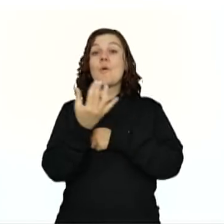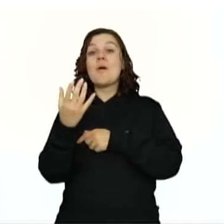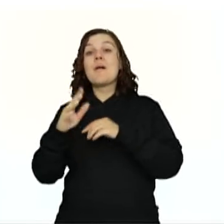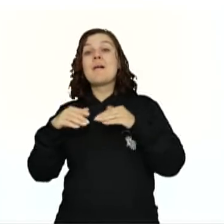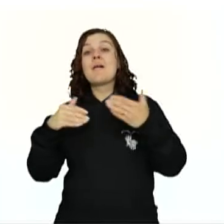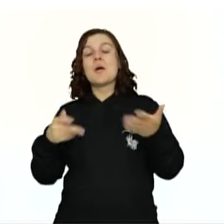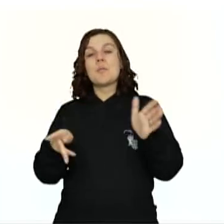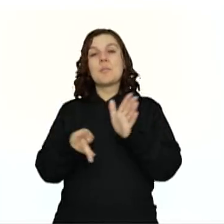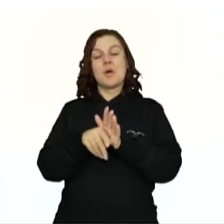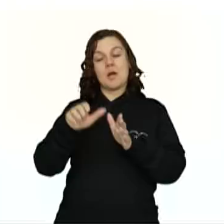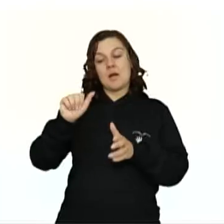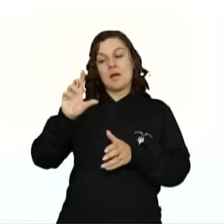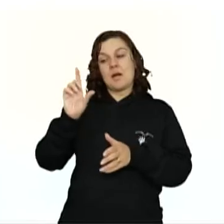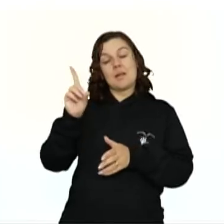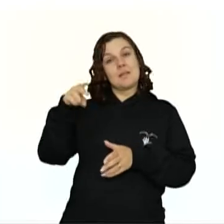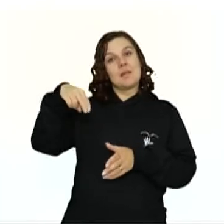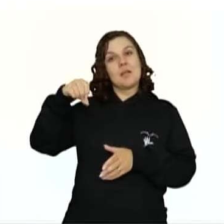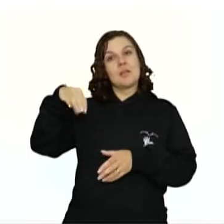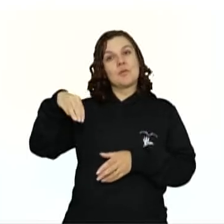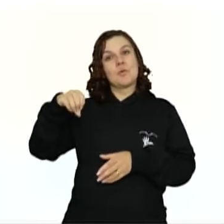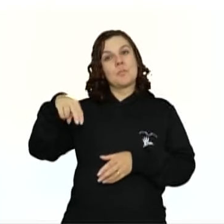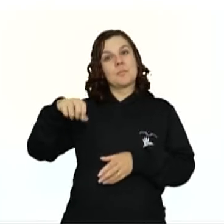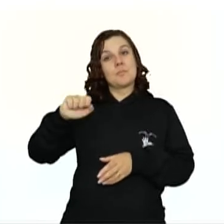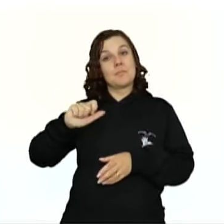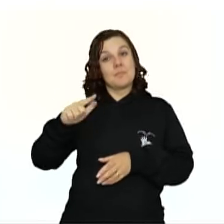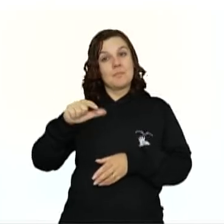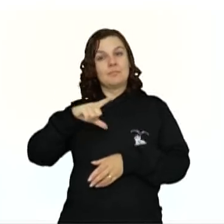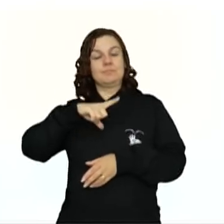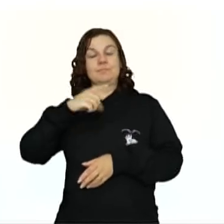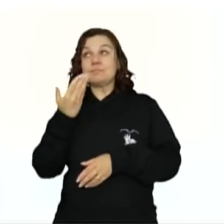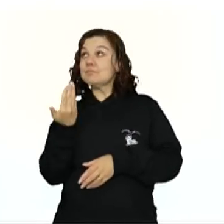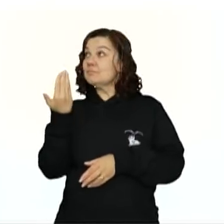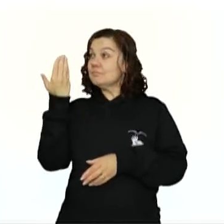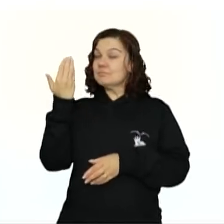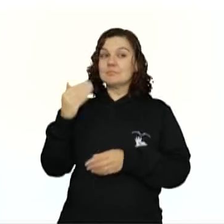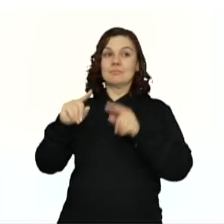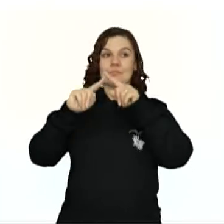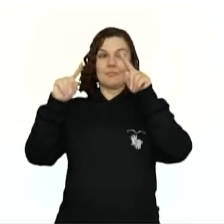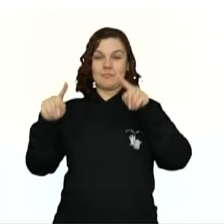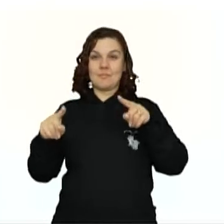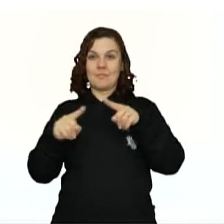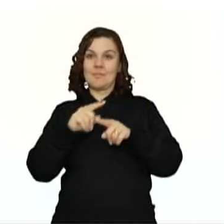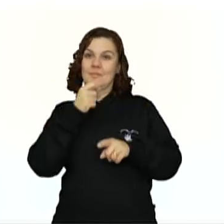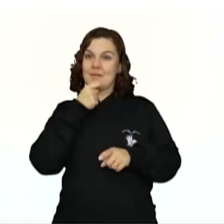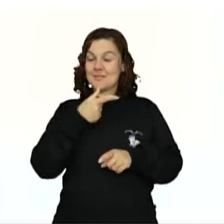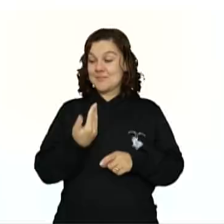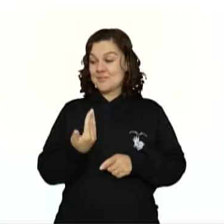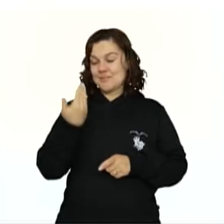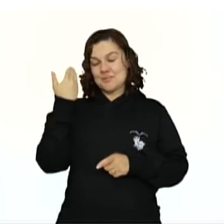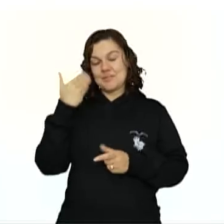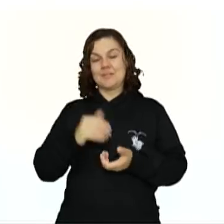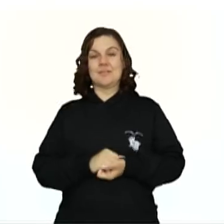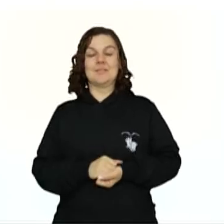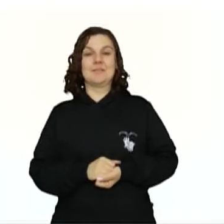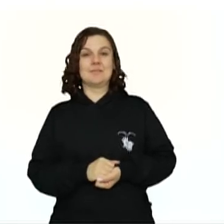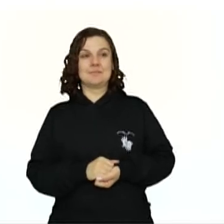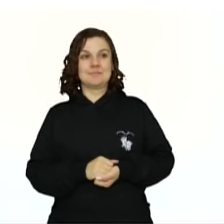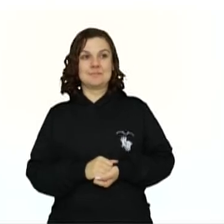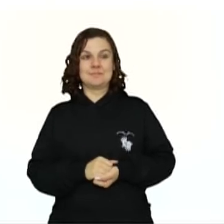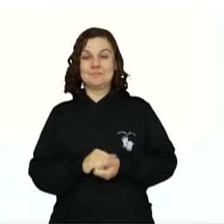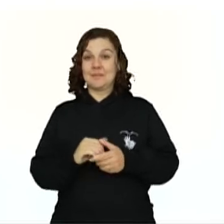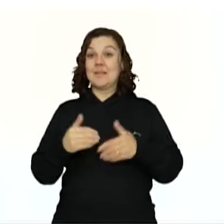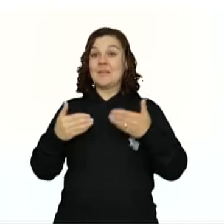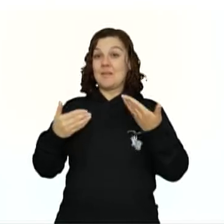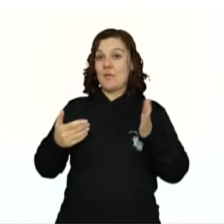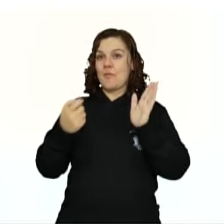são os adjuntos adnominais que estão presentes nessa tirinha.